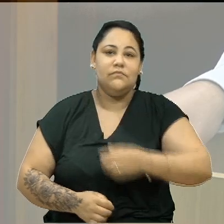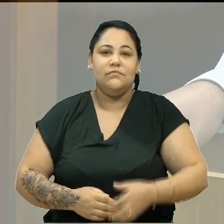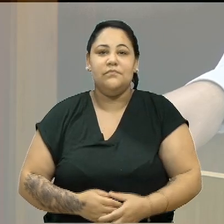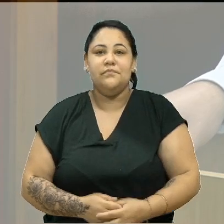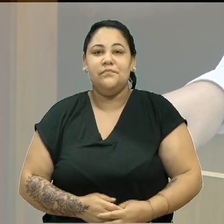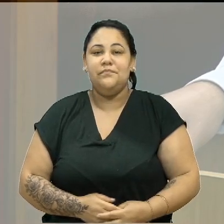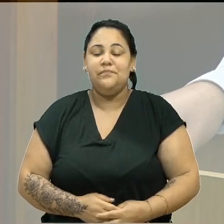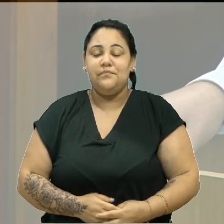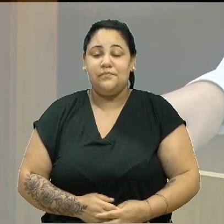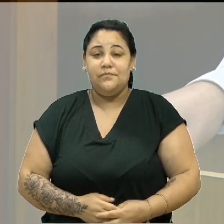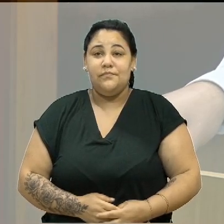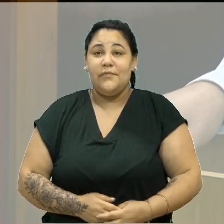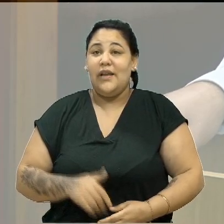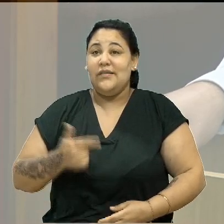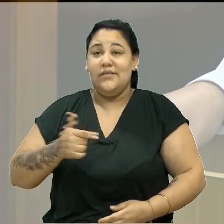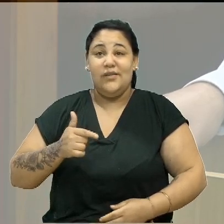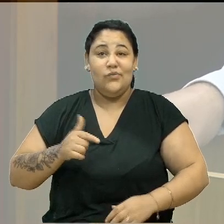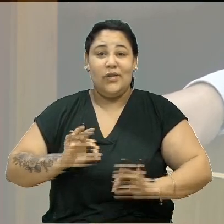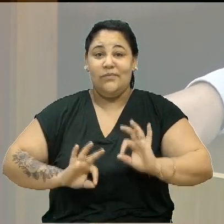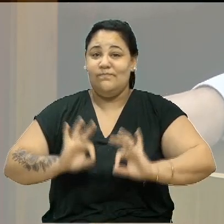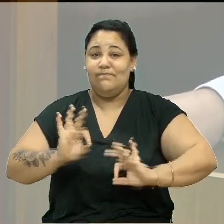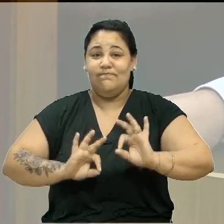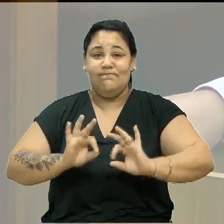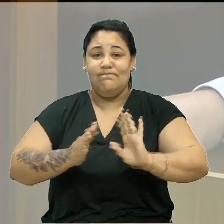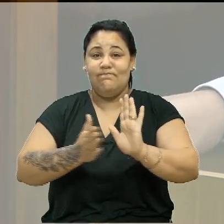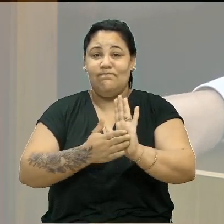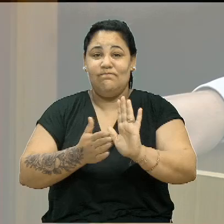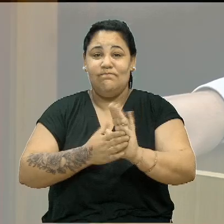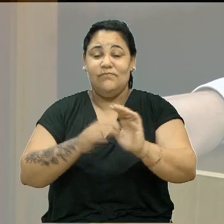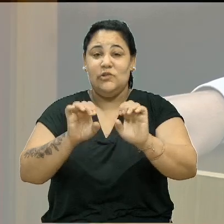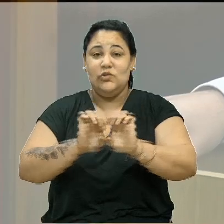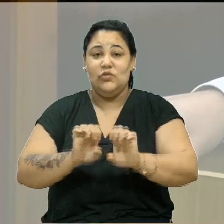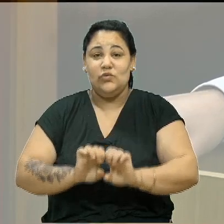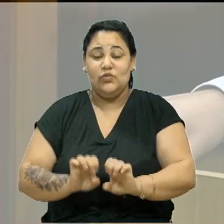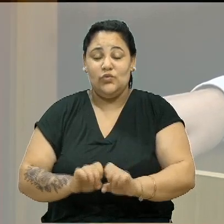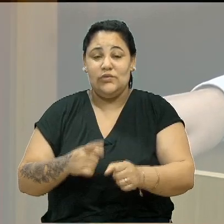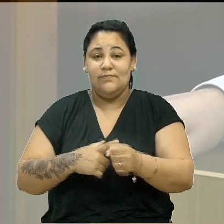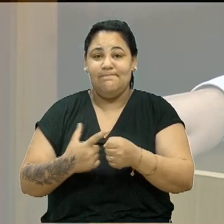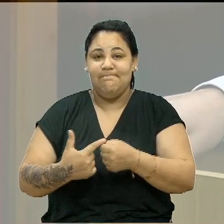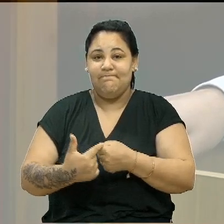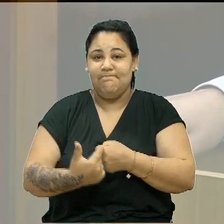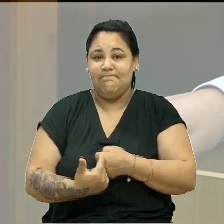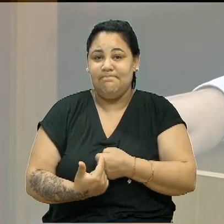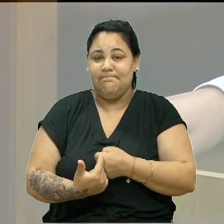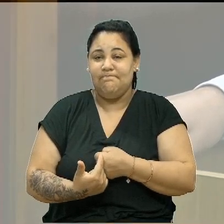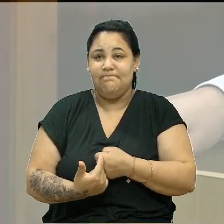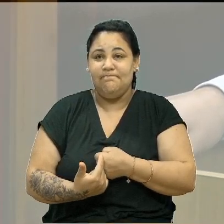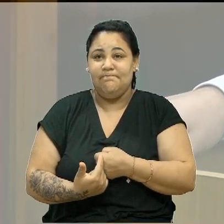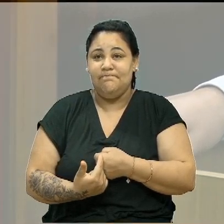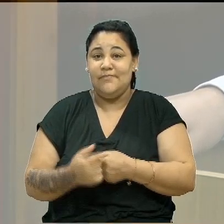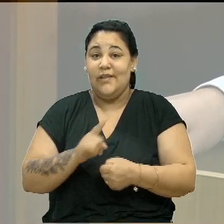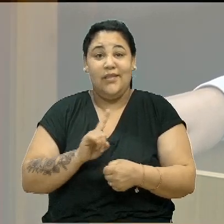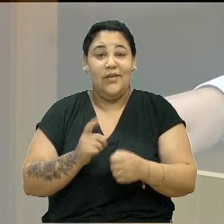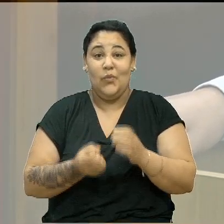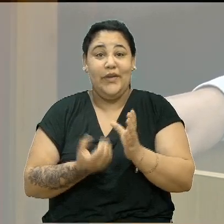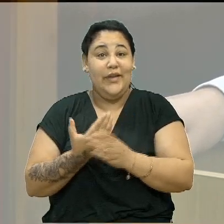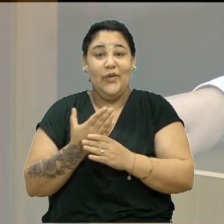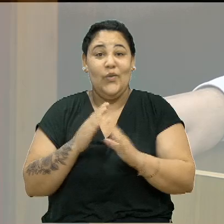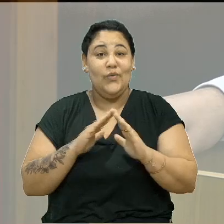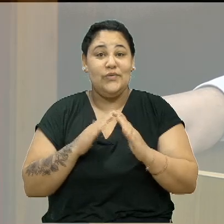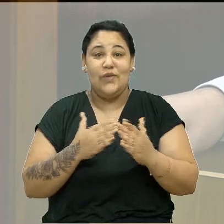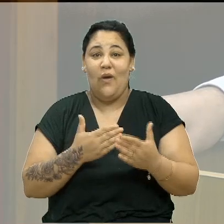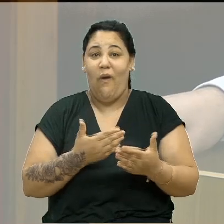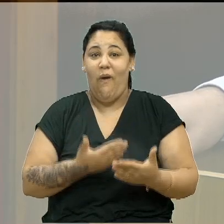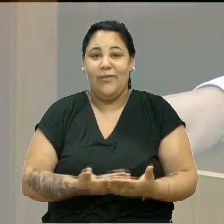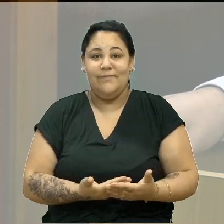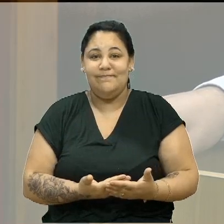na falta de planejamento estrutural da nossa cidade, não se criaram escolas, não se